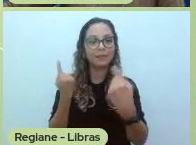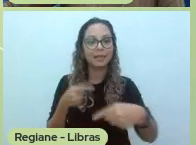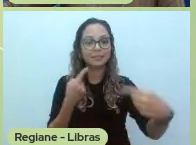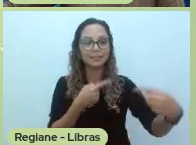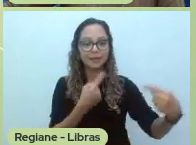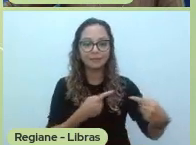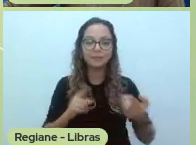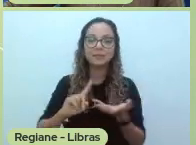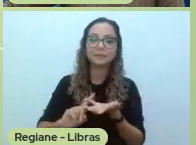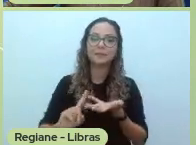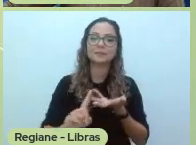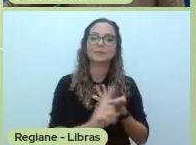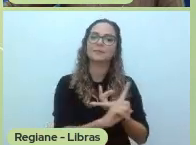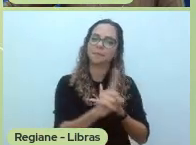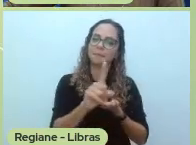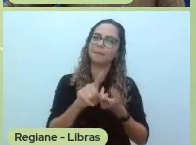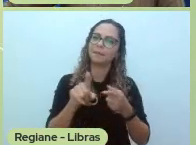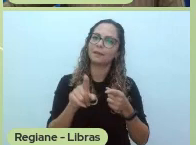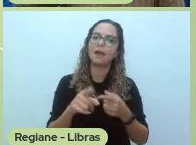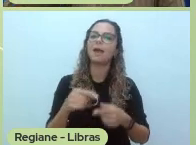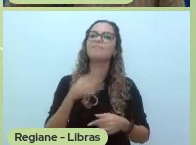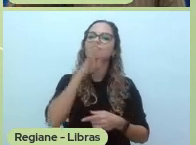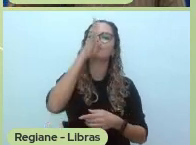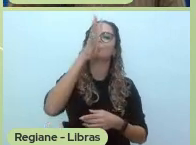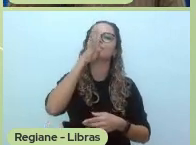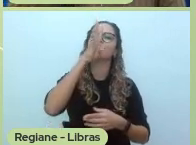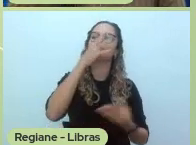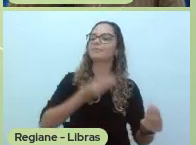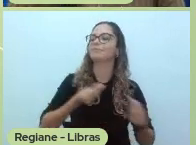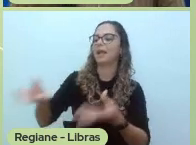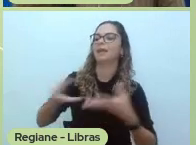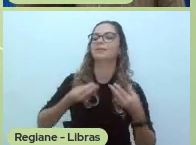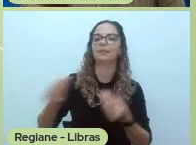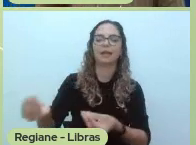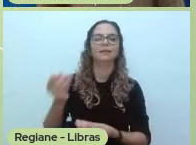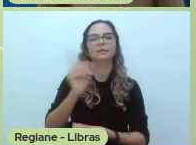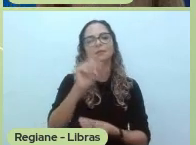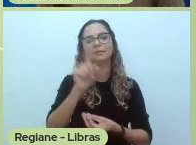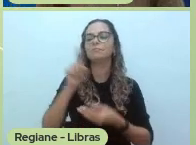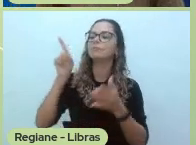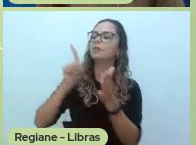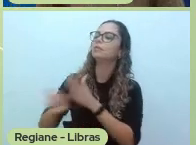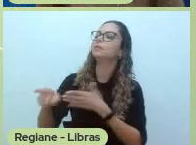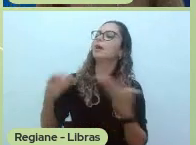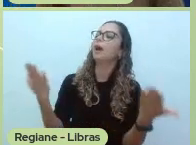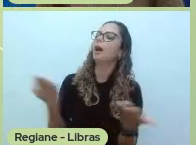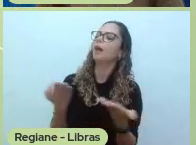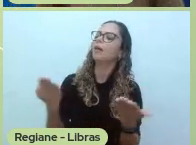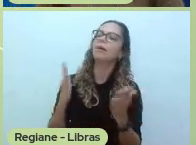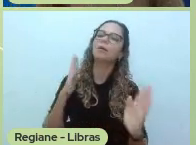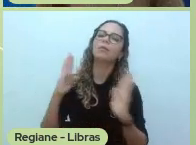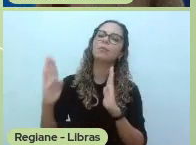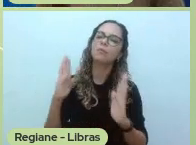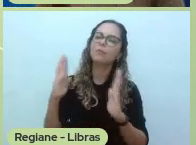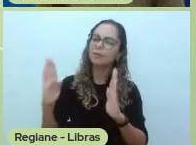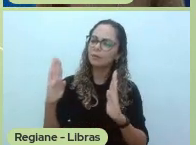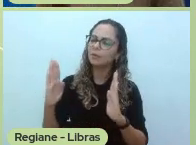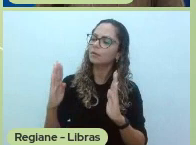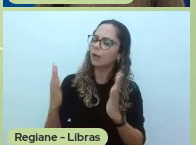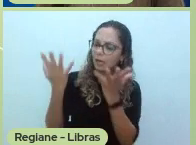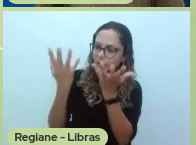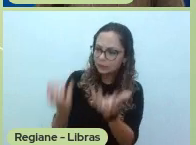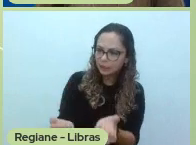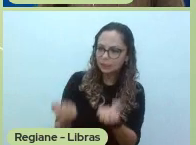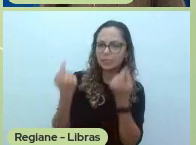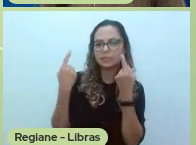por ela, né? Perguntar quais são os desafios que ela quer enfrentar nesse momento e ter flexibilidade para que esses desafios possam